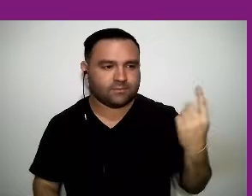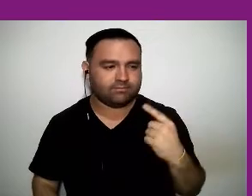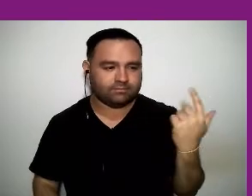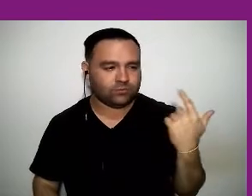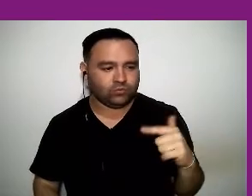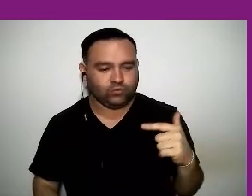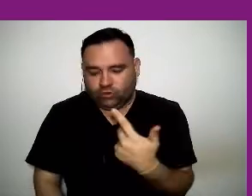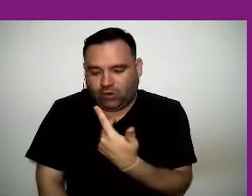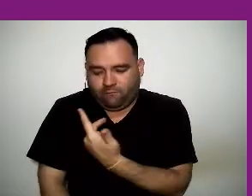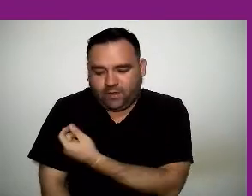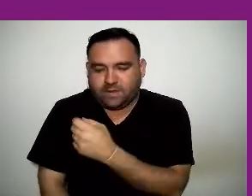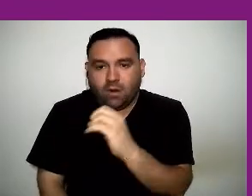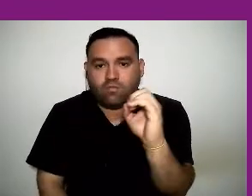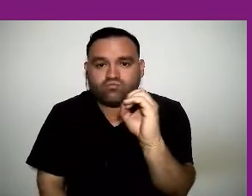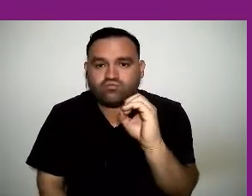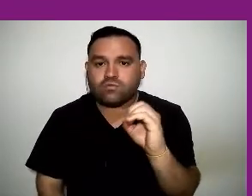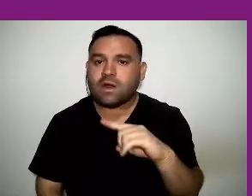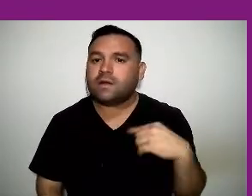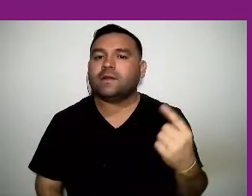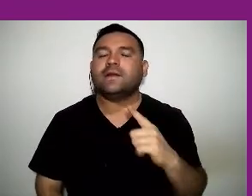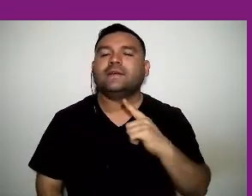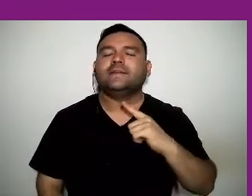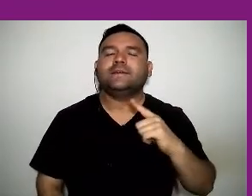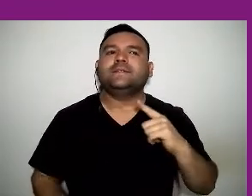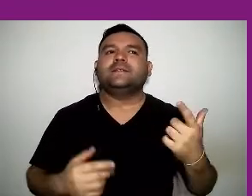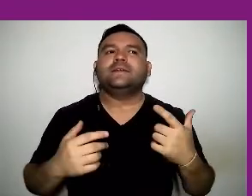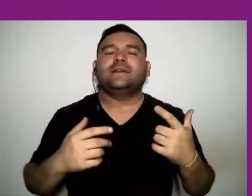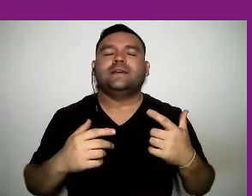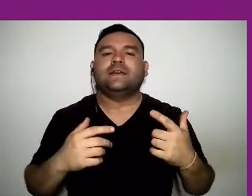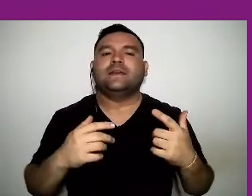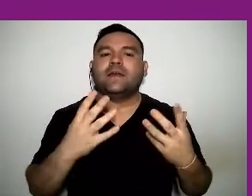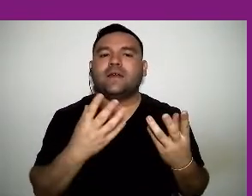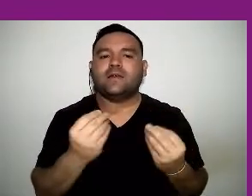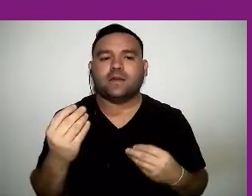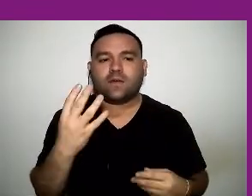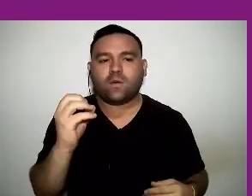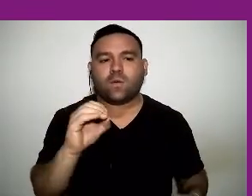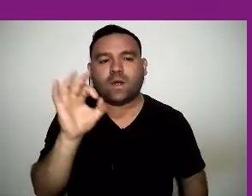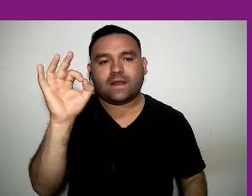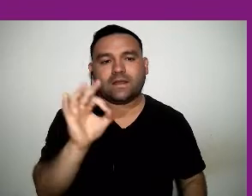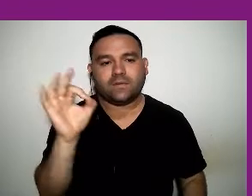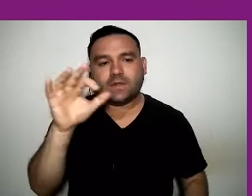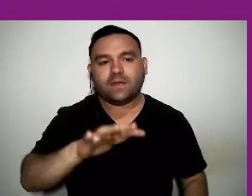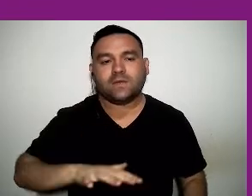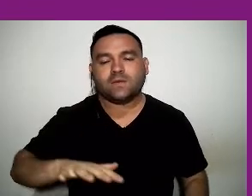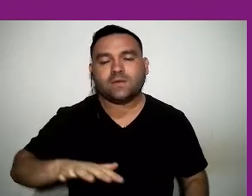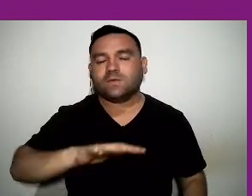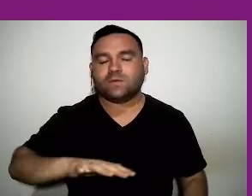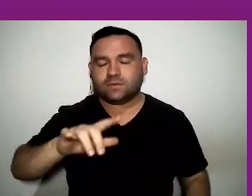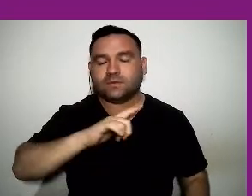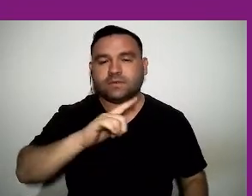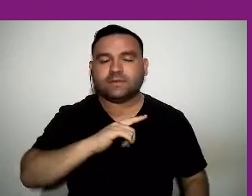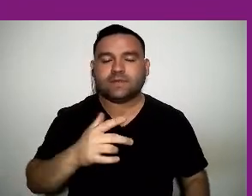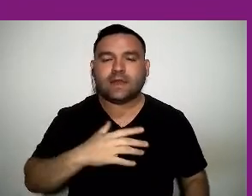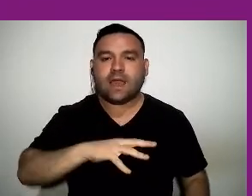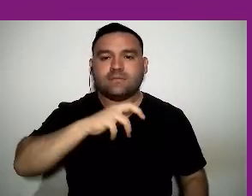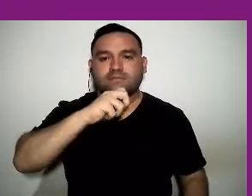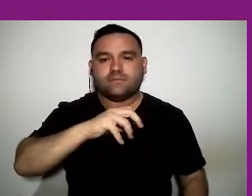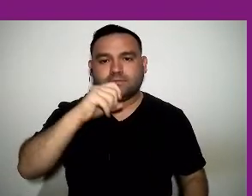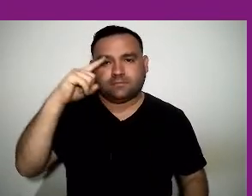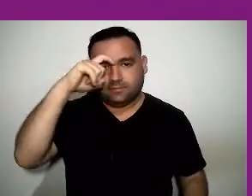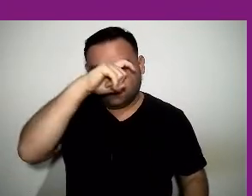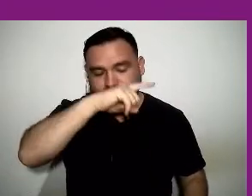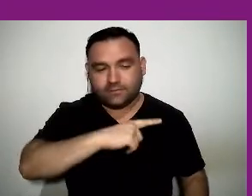tínhamos vacina, nós tínhamos um quadro de dispneia em 40% dos pacientes sintomáticos com